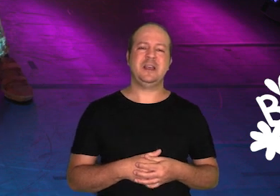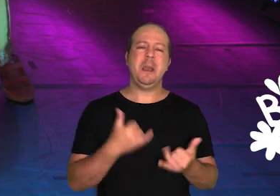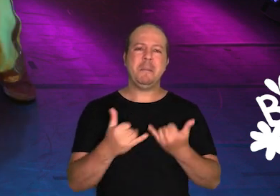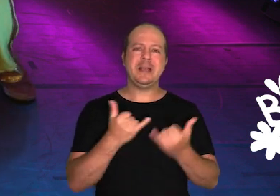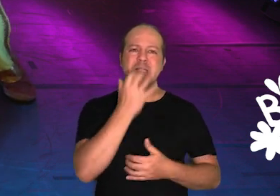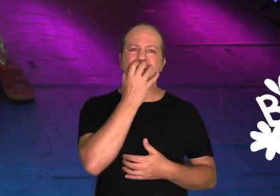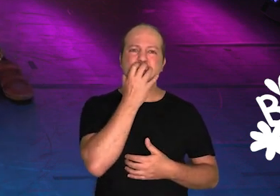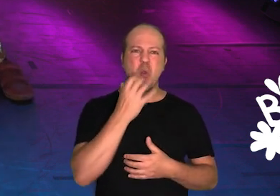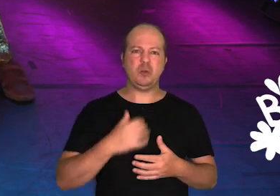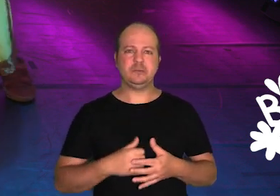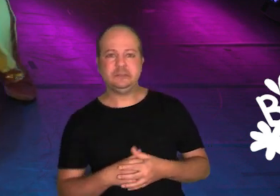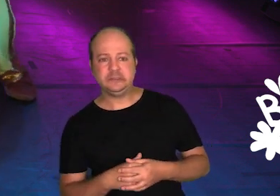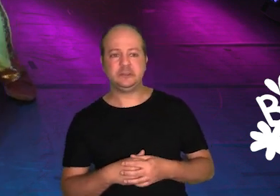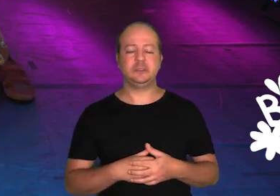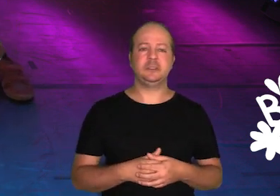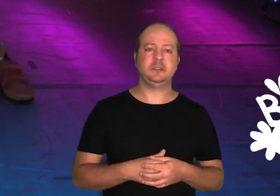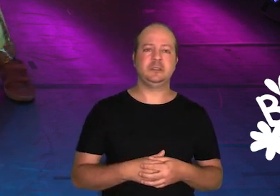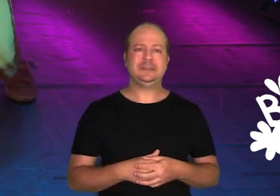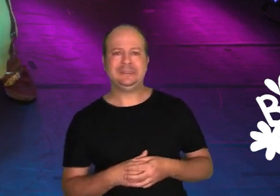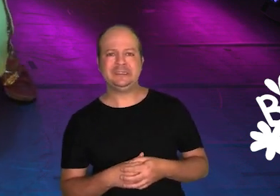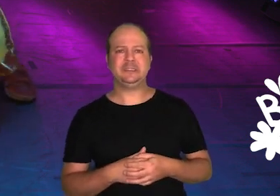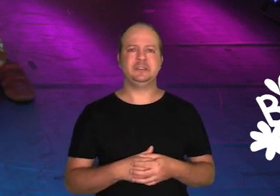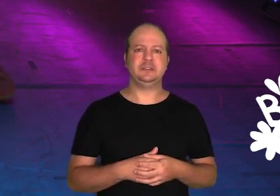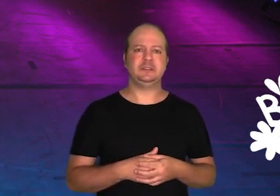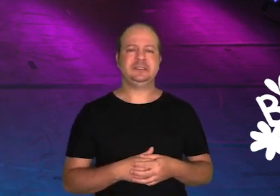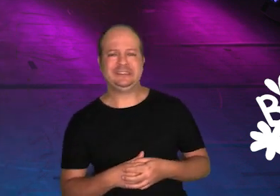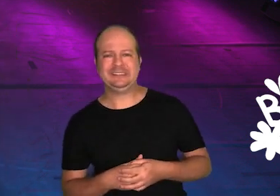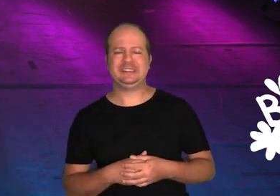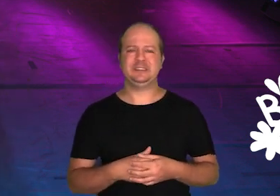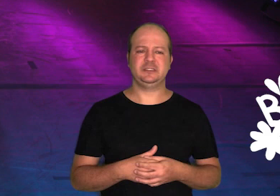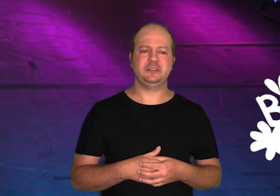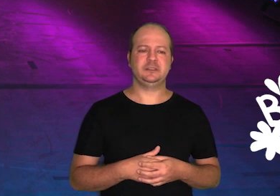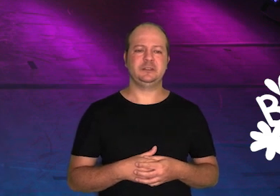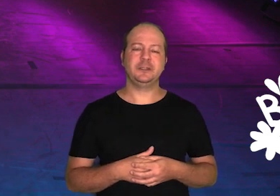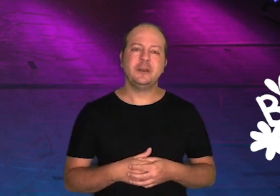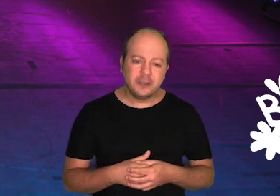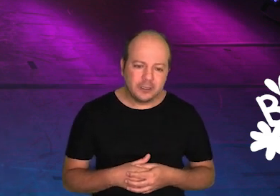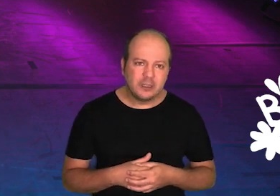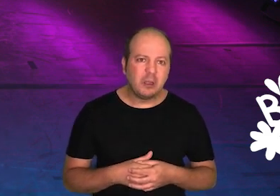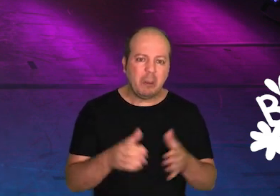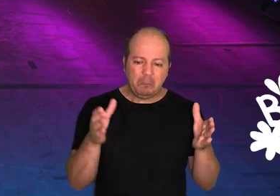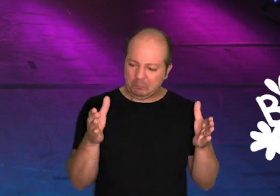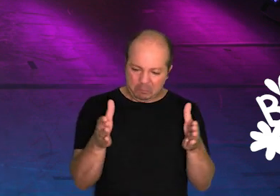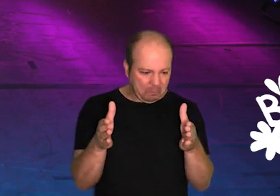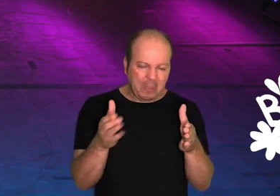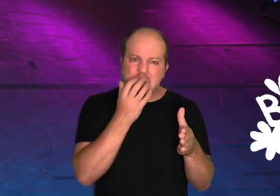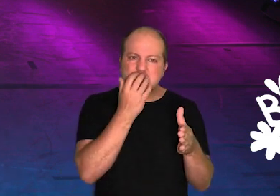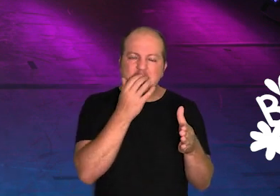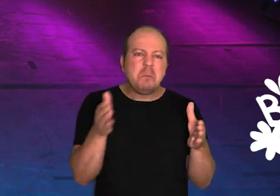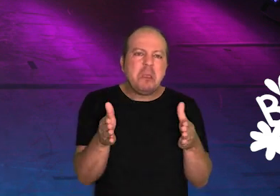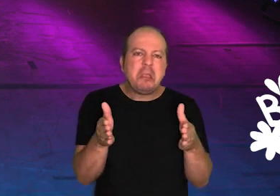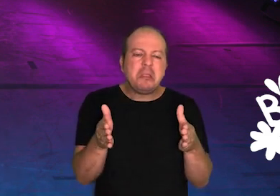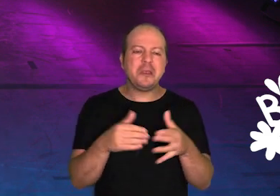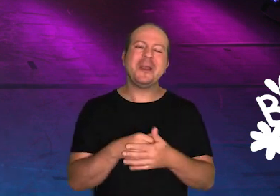gigantesco. Puxa. Puxa. Puxa. Meu Deus, não é grande, não. É um